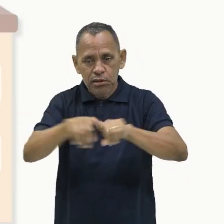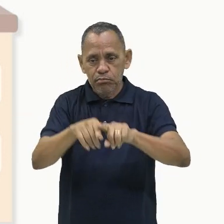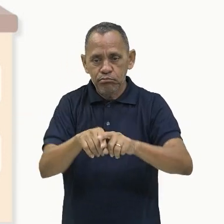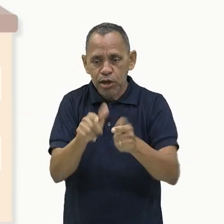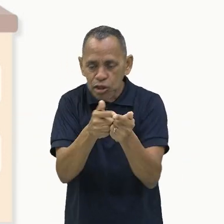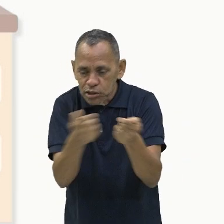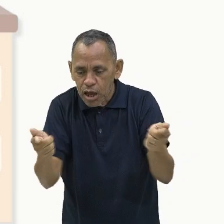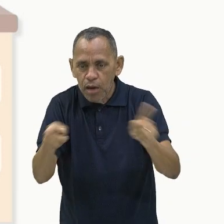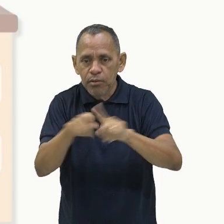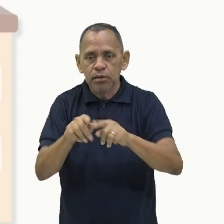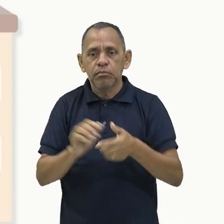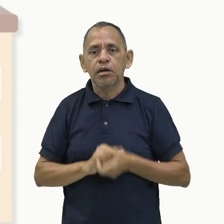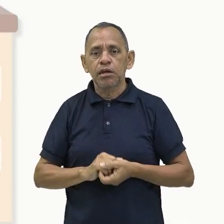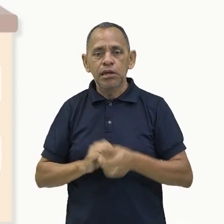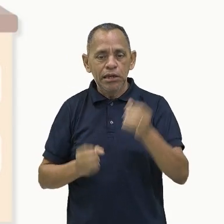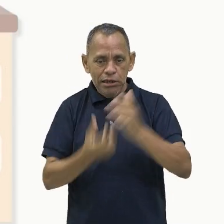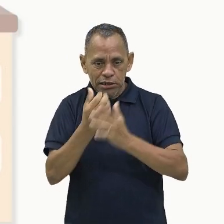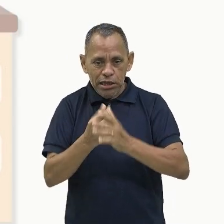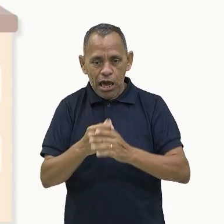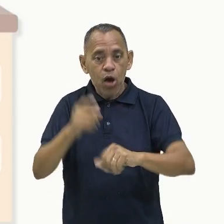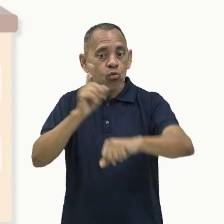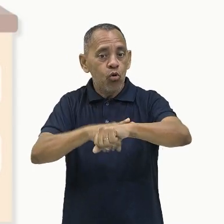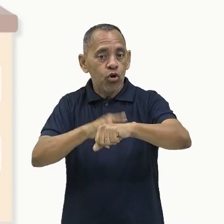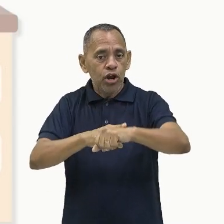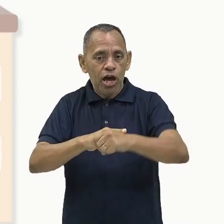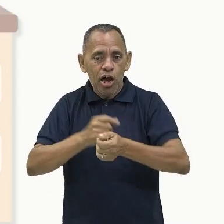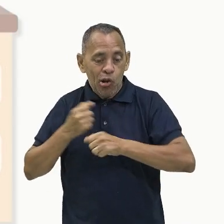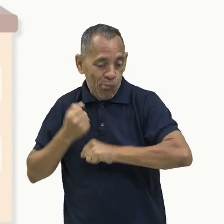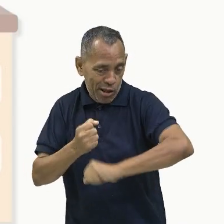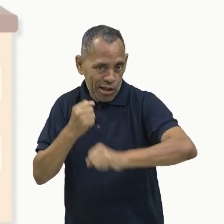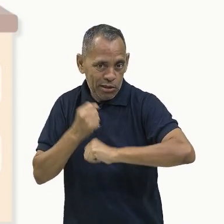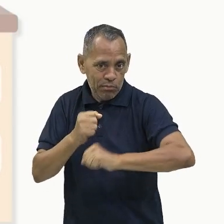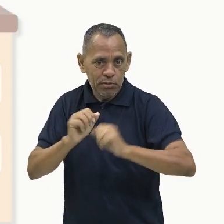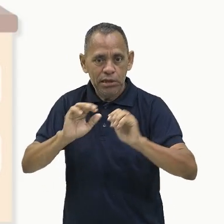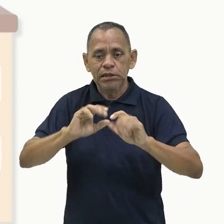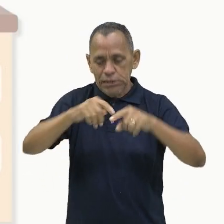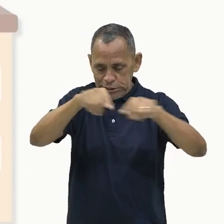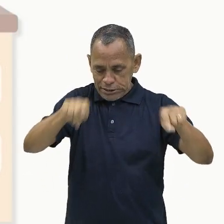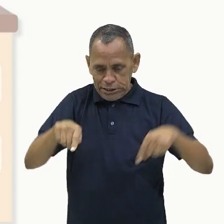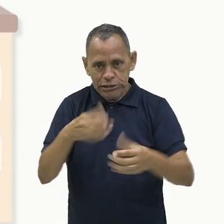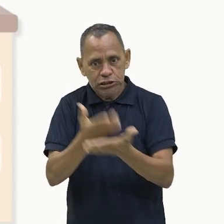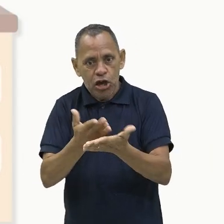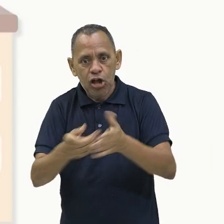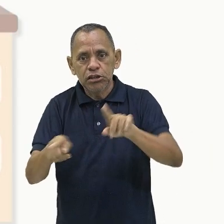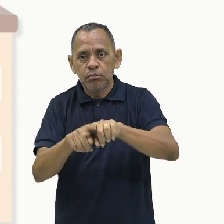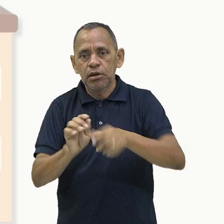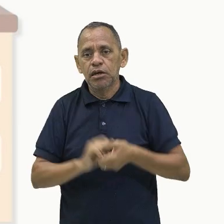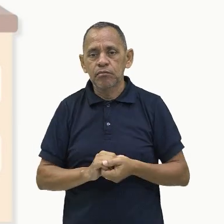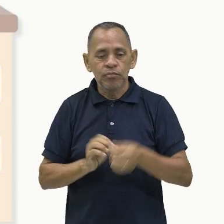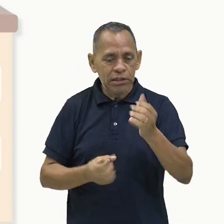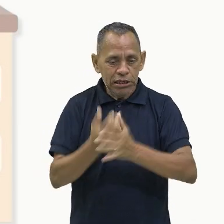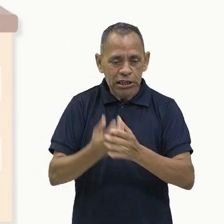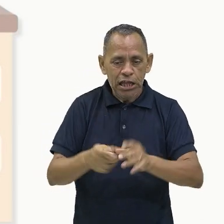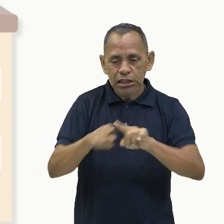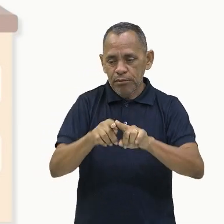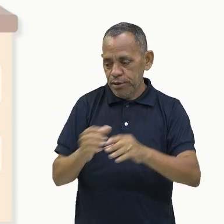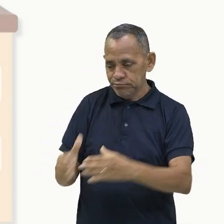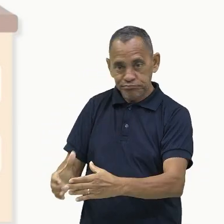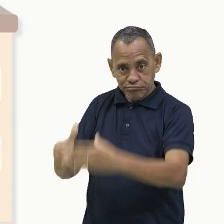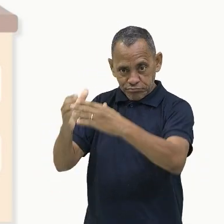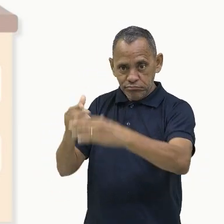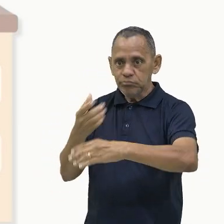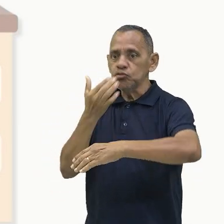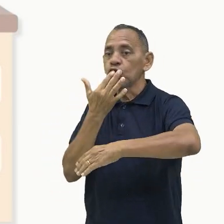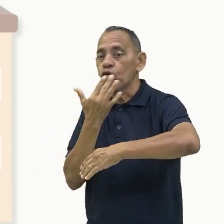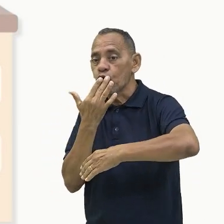sala de aula, criar, assim, um sistema de coleta seletiva de lixo na escola de vocês, com essas lixeiras, com as colorações